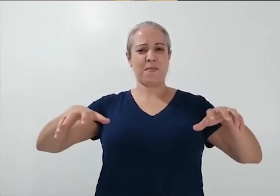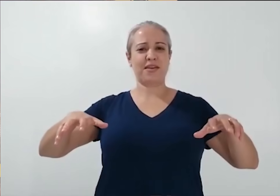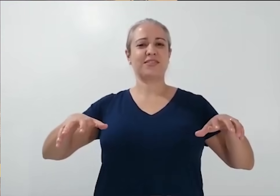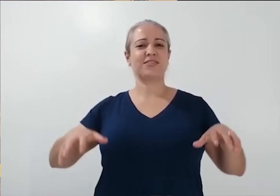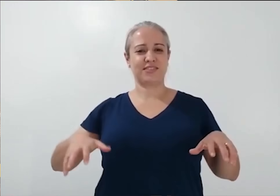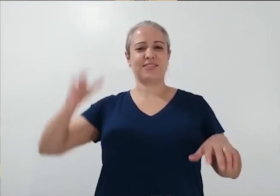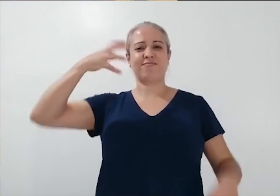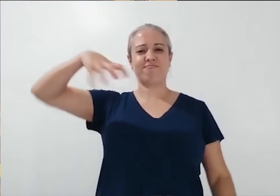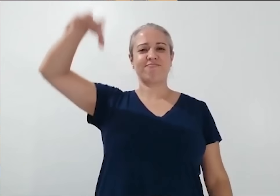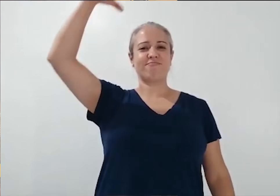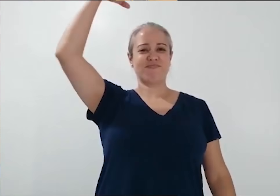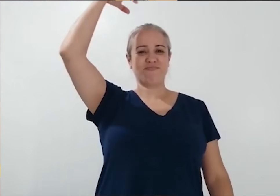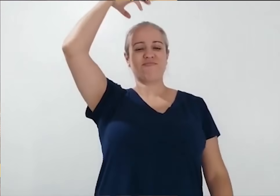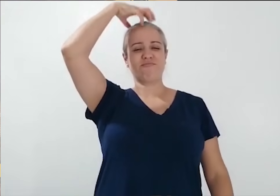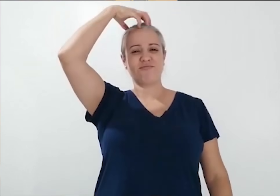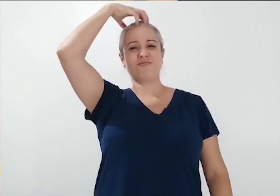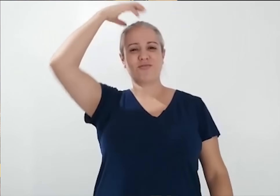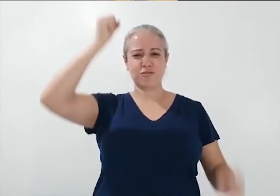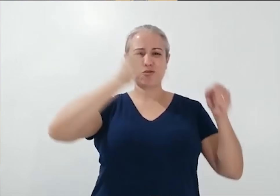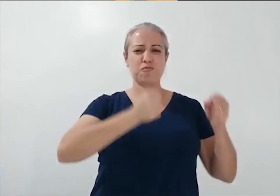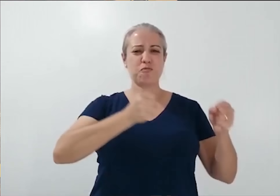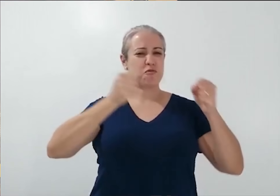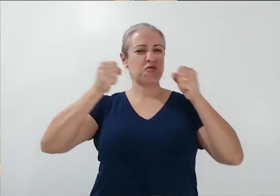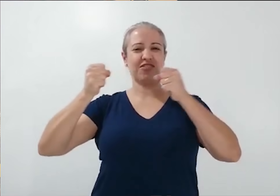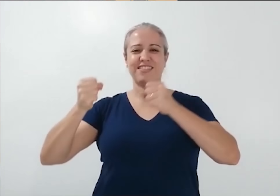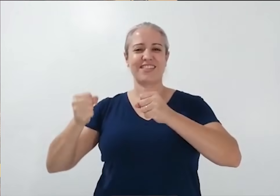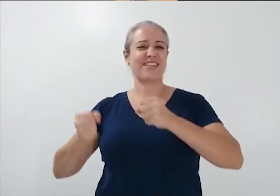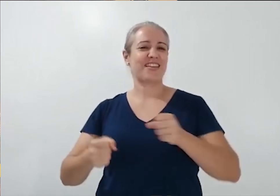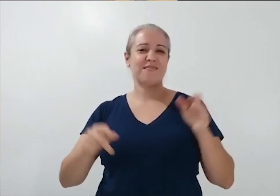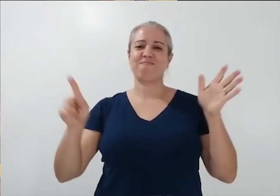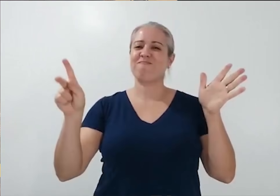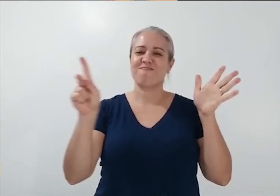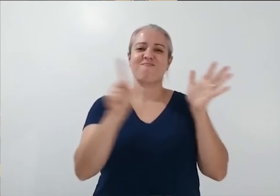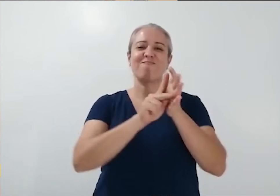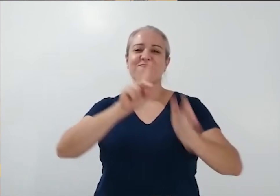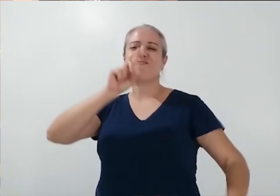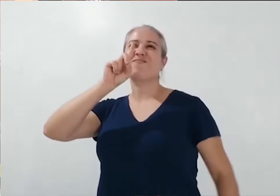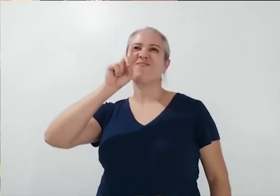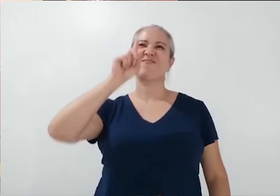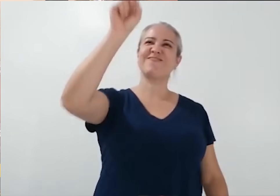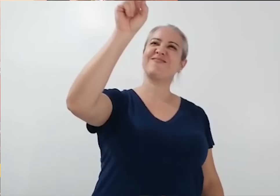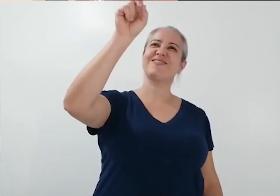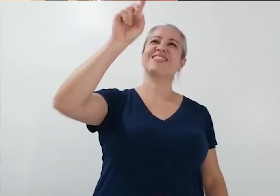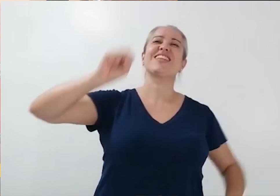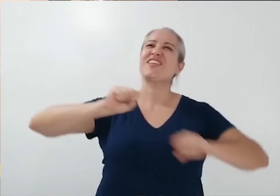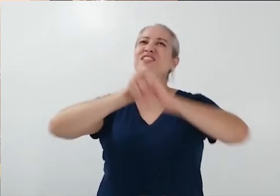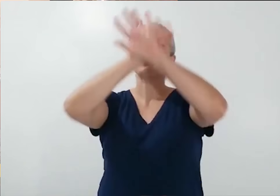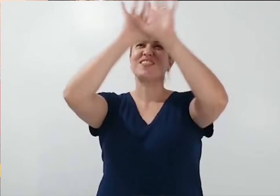A ti pertence a majestade e o poder.